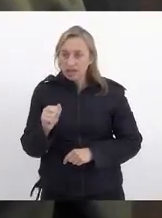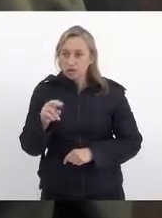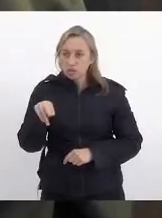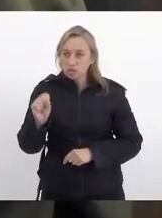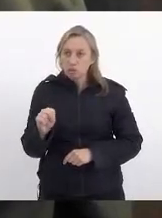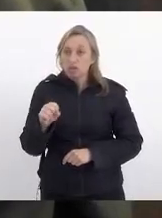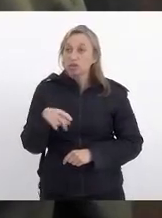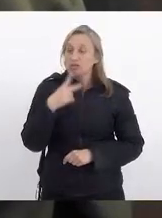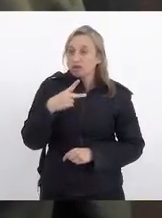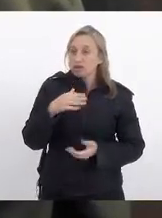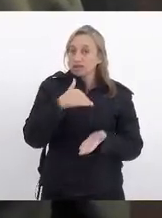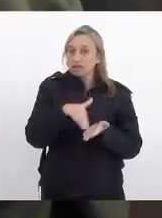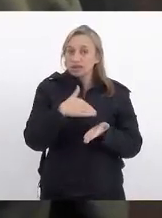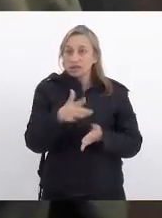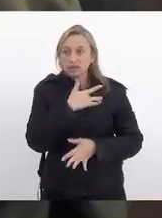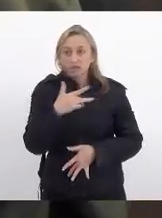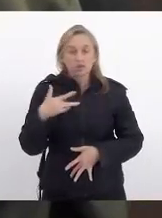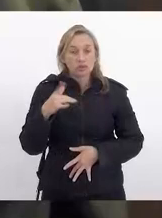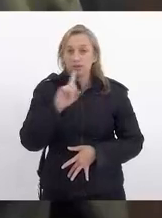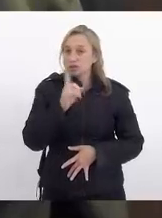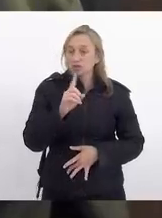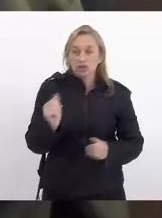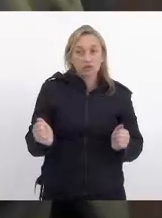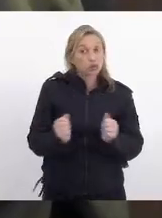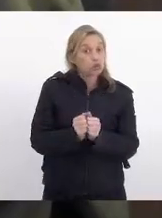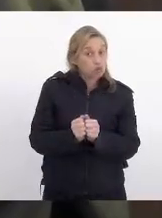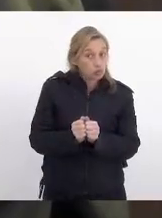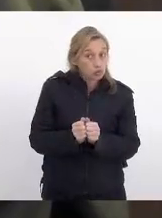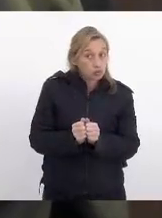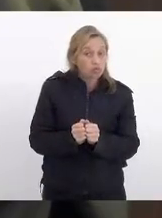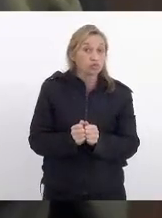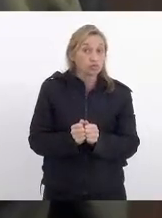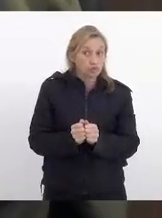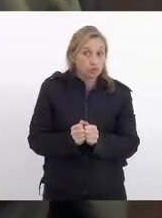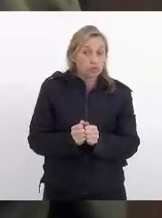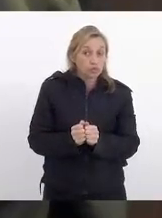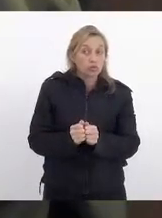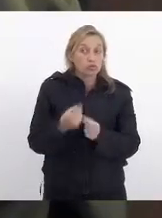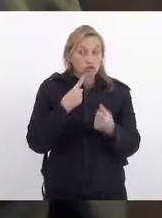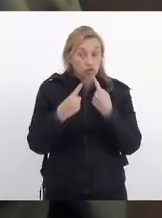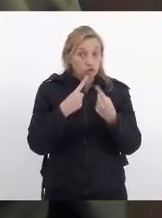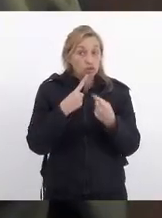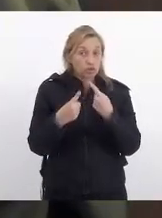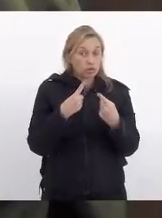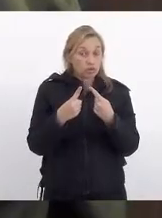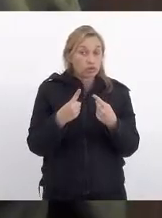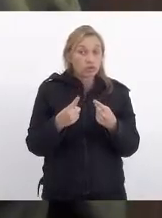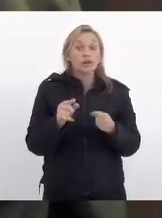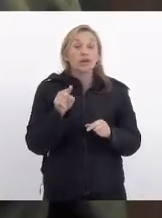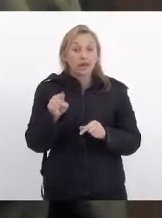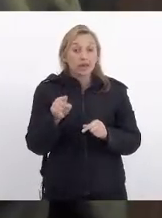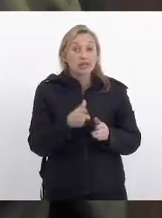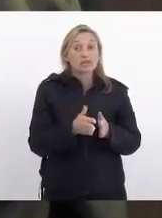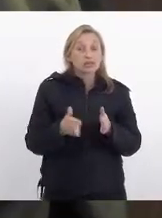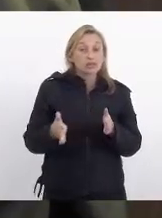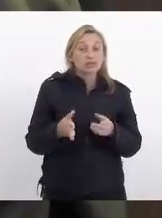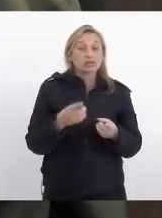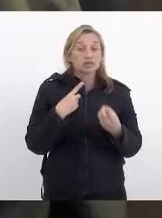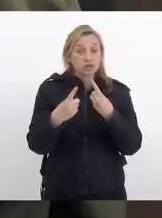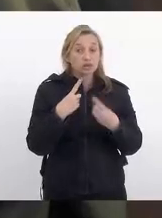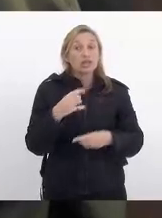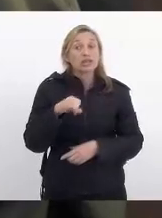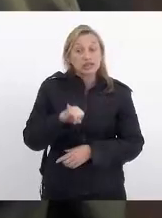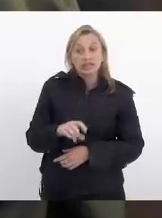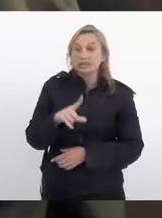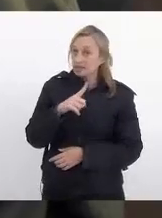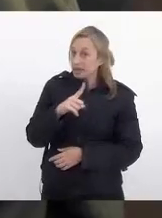que se diga que a secretaria de saúde não participou desse processo de discussão esse processo de discutir